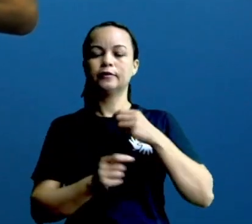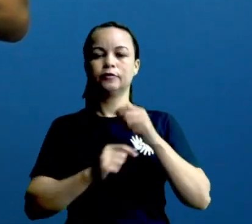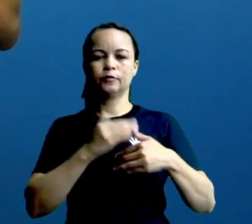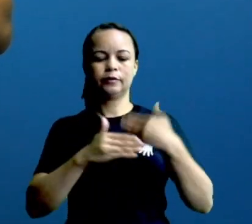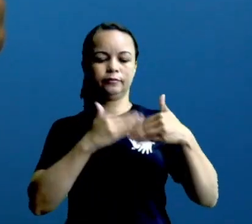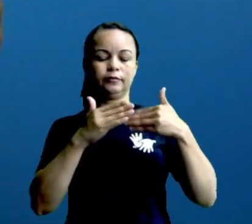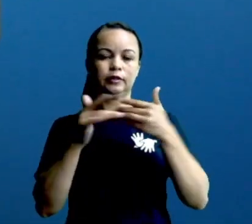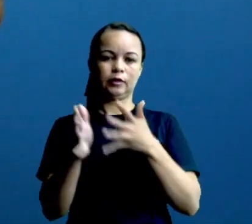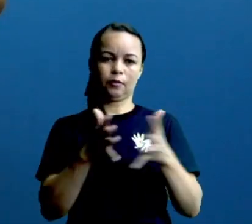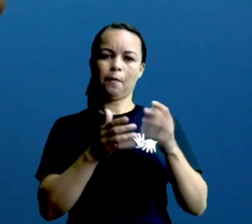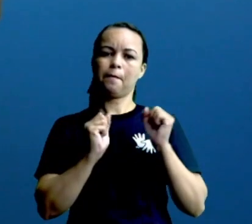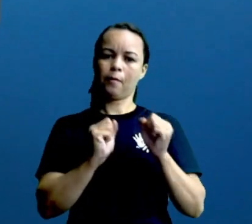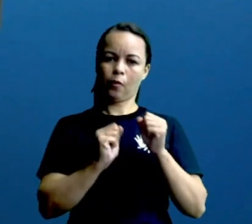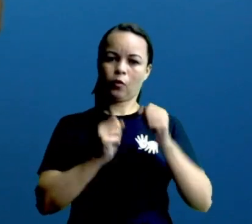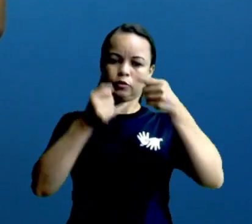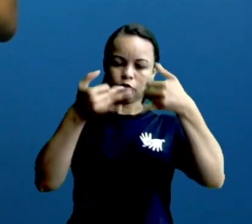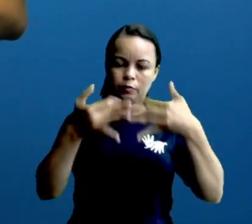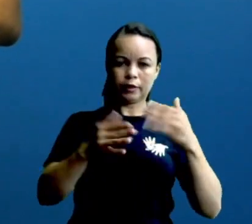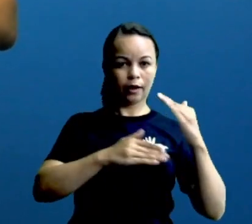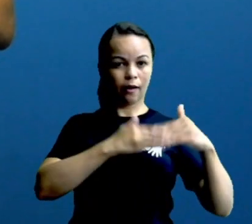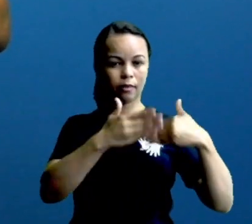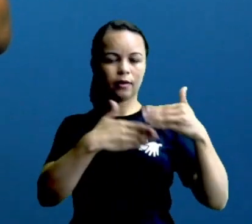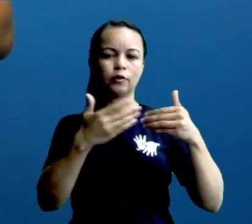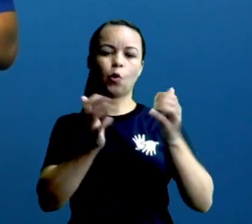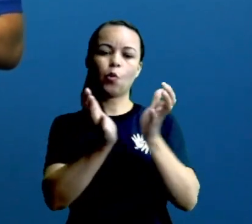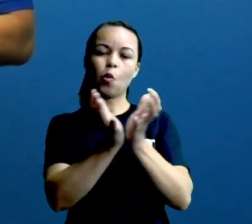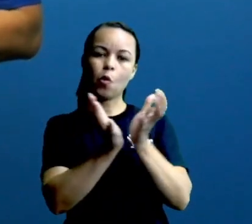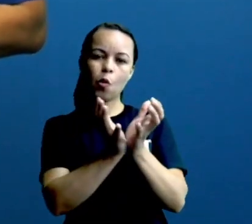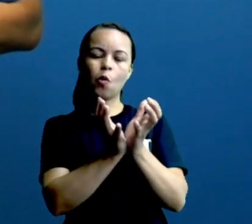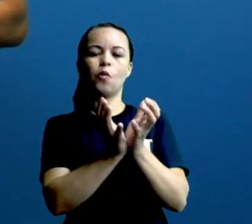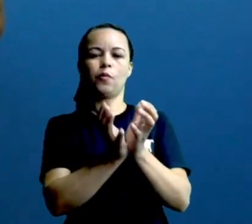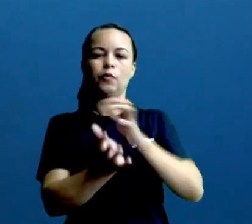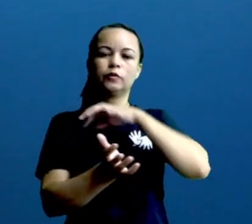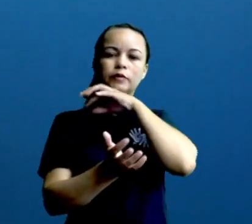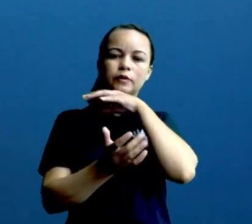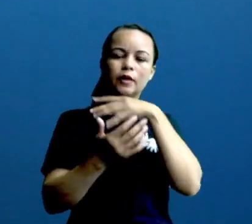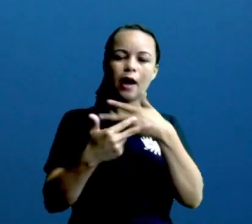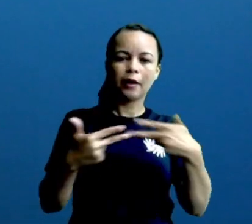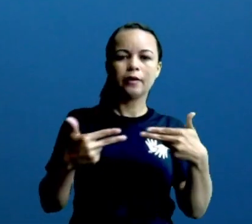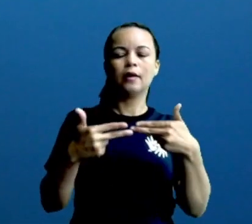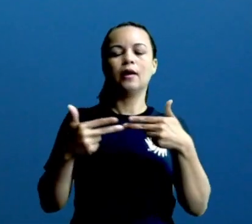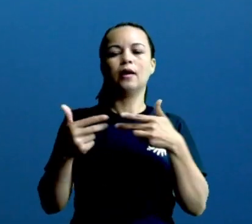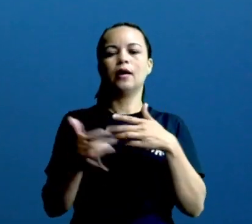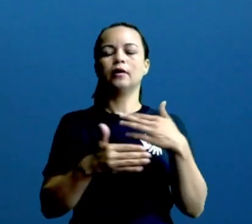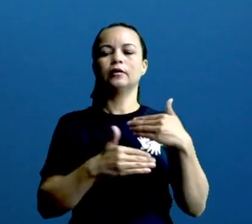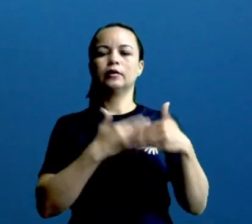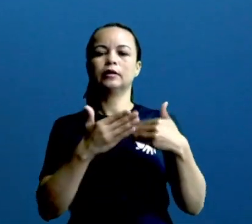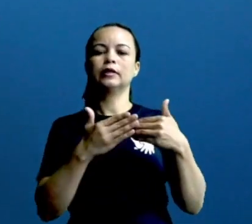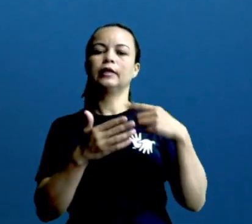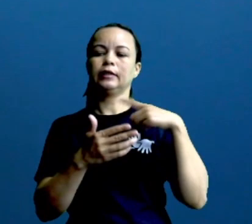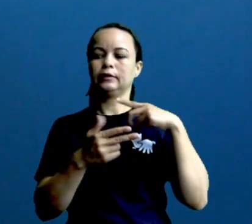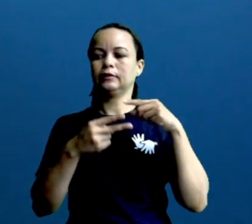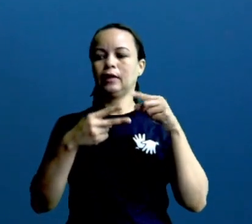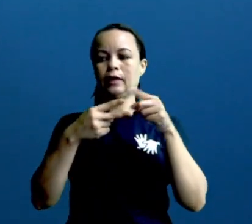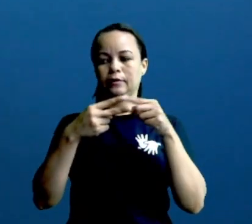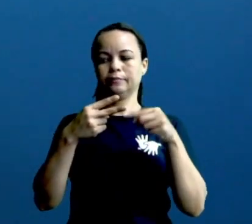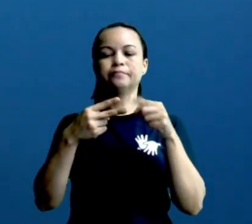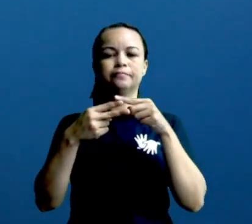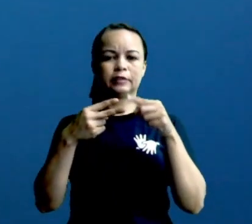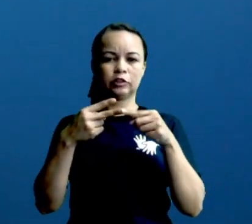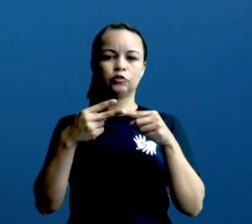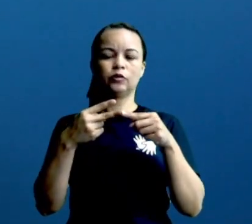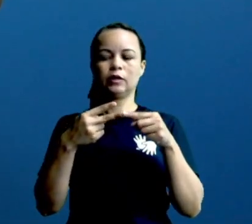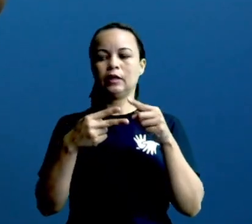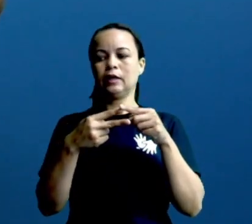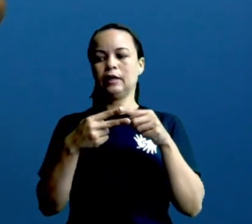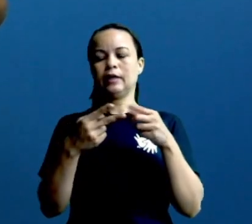pode até falar mais na frente, de um grupo de animal que pode fazer uma fase esporófita, pode fazer